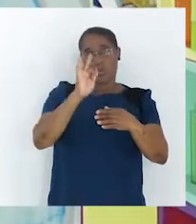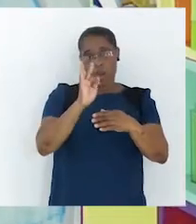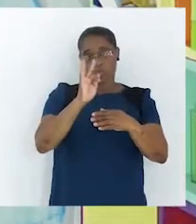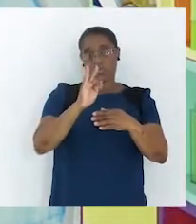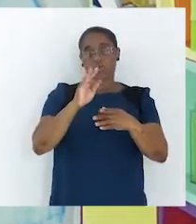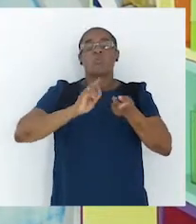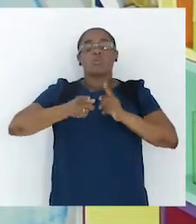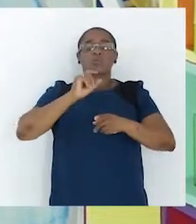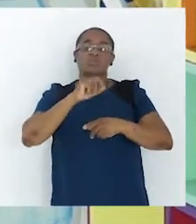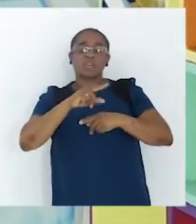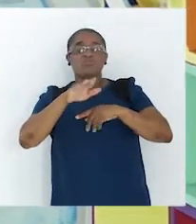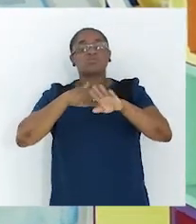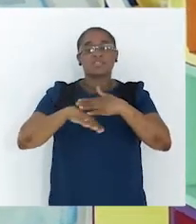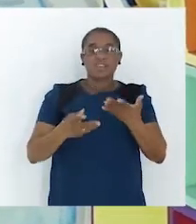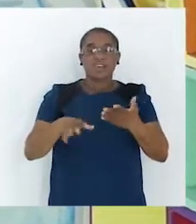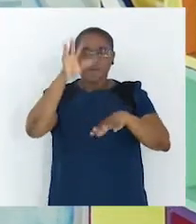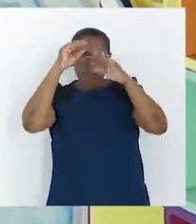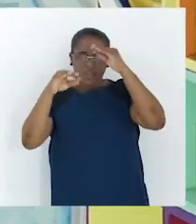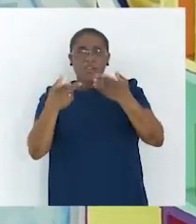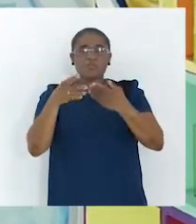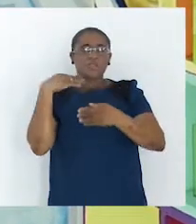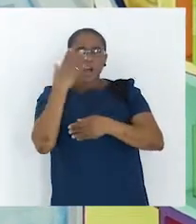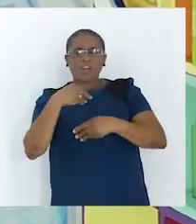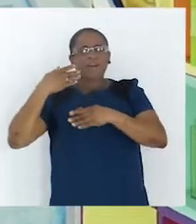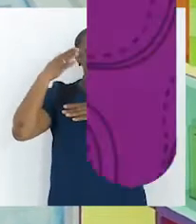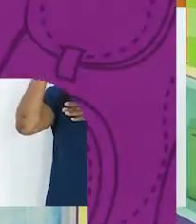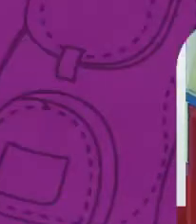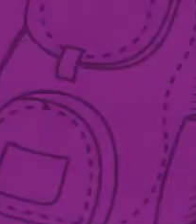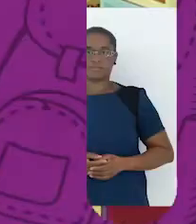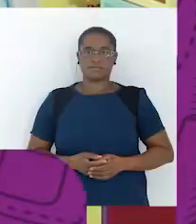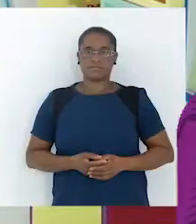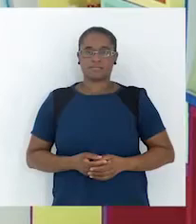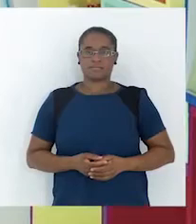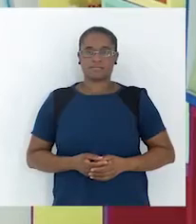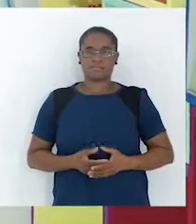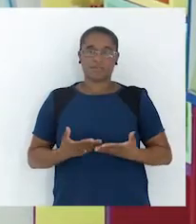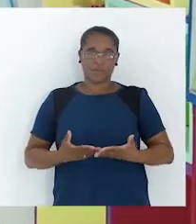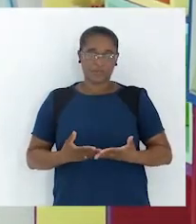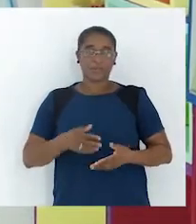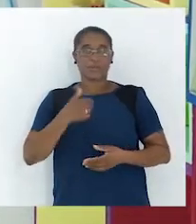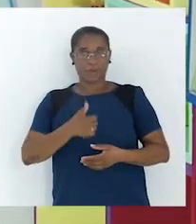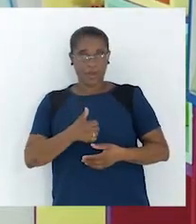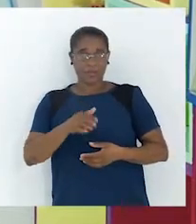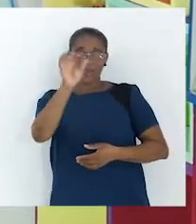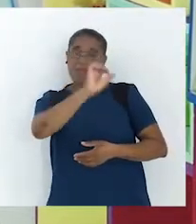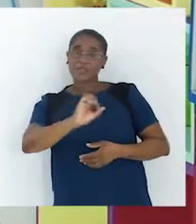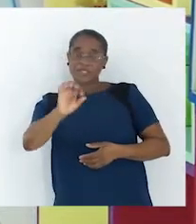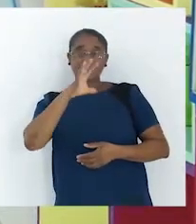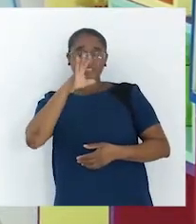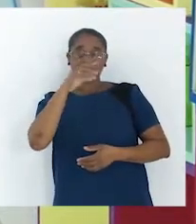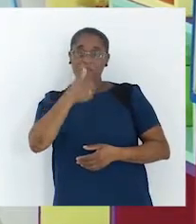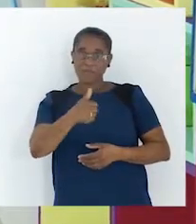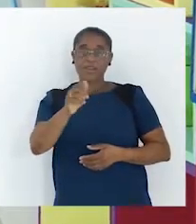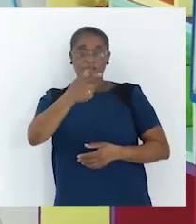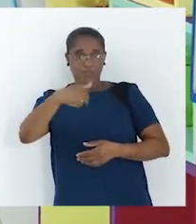que devemos fazer o que aprendemos ao passar que era segurar que correm lágrimas muito bem vocês disseram bem